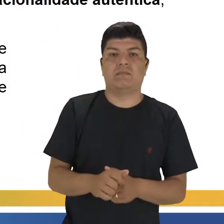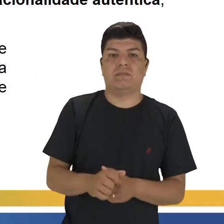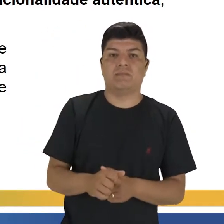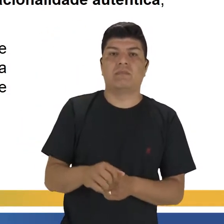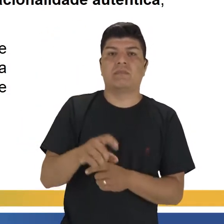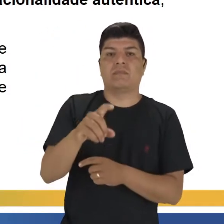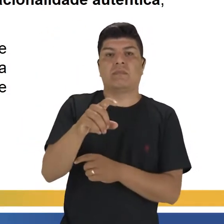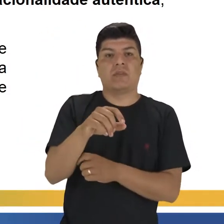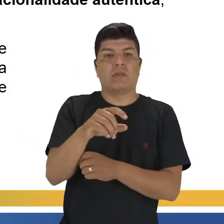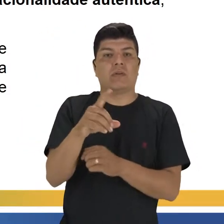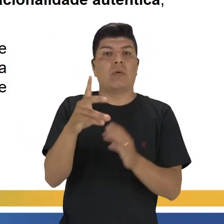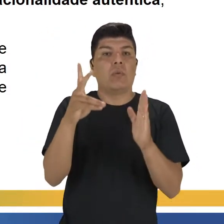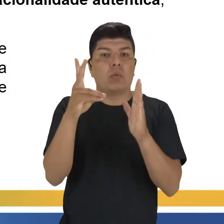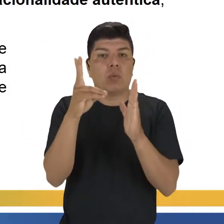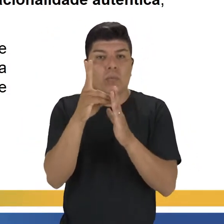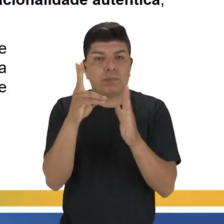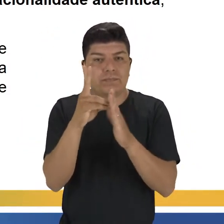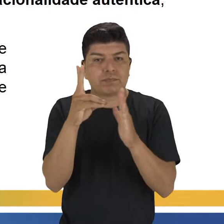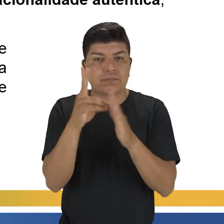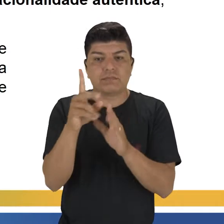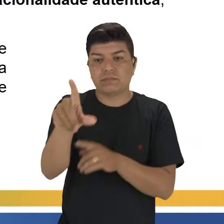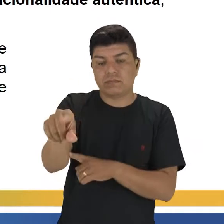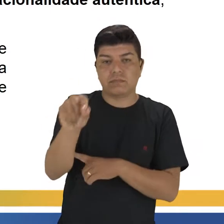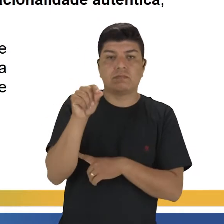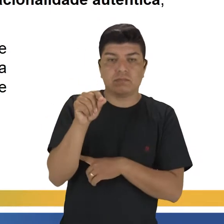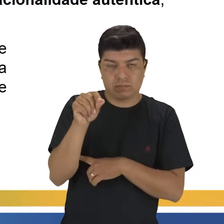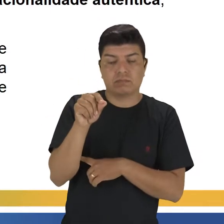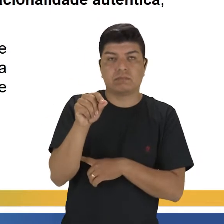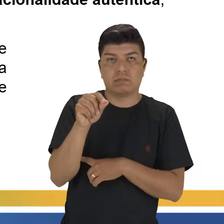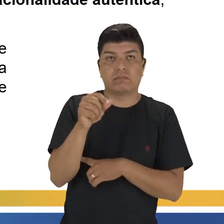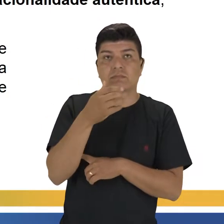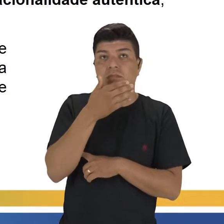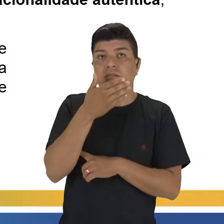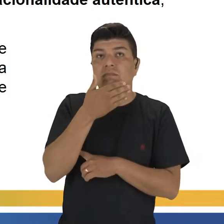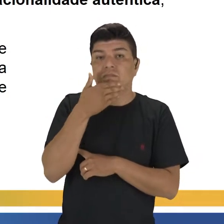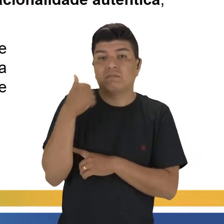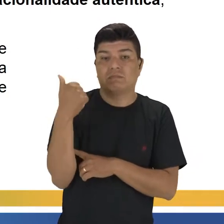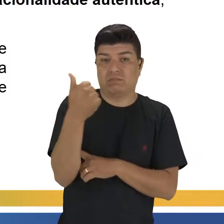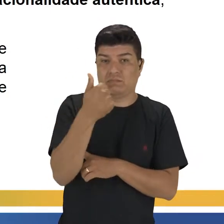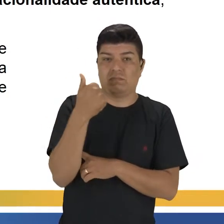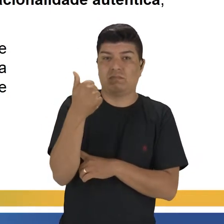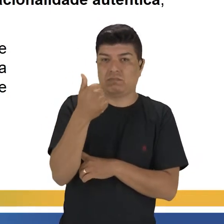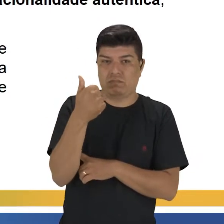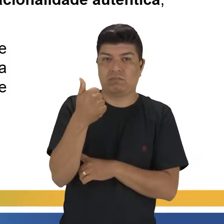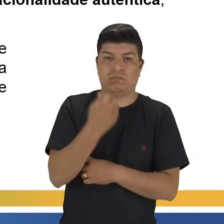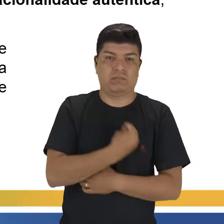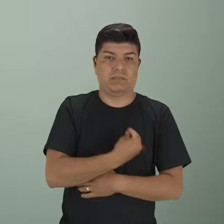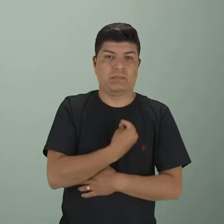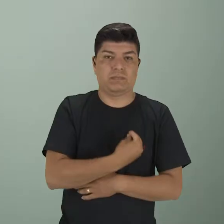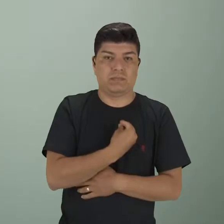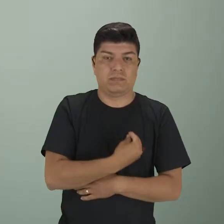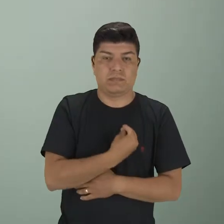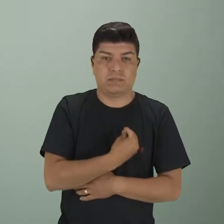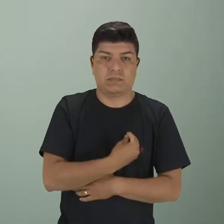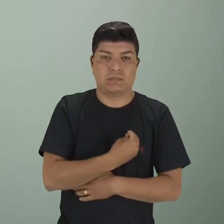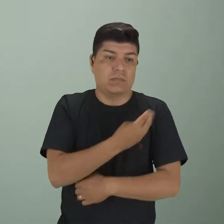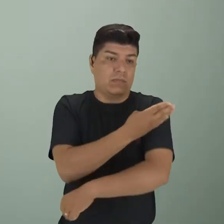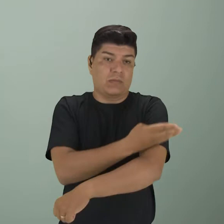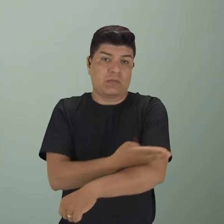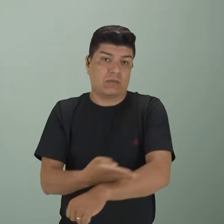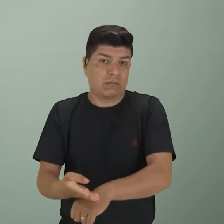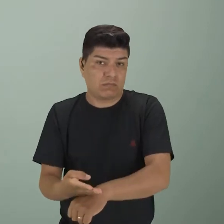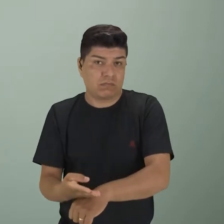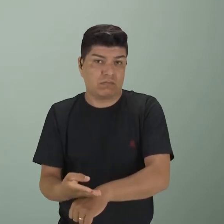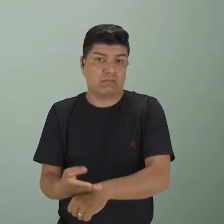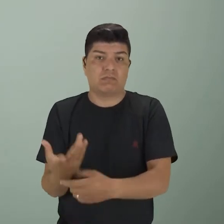índio. Então, o índio ele foi eleito como figura de maior representatividade, considerando que o branco era